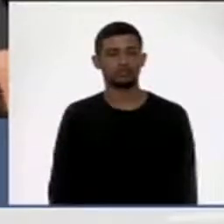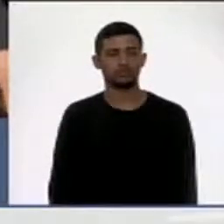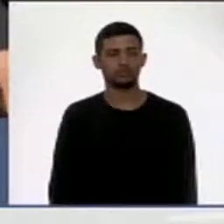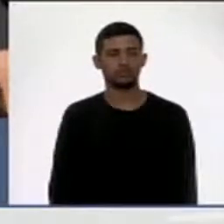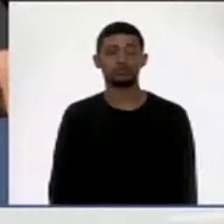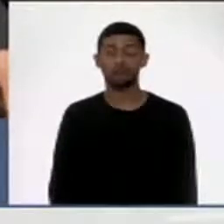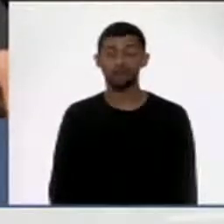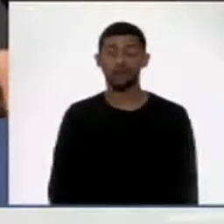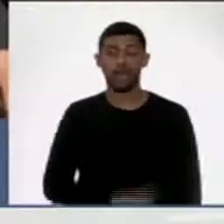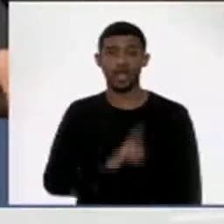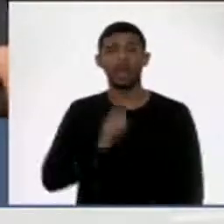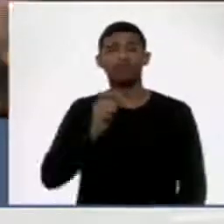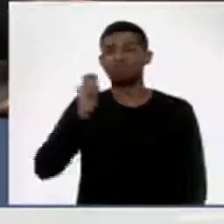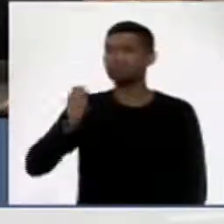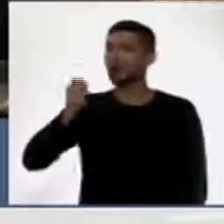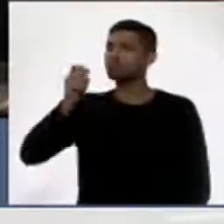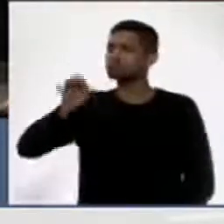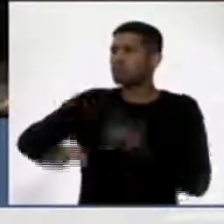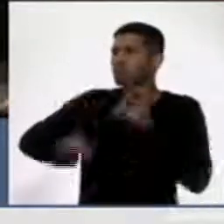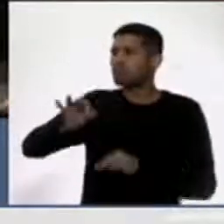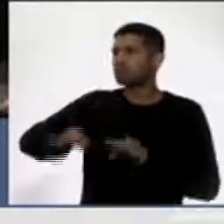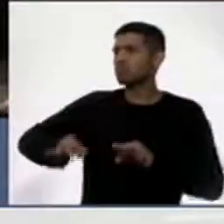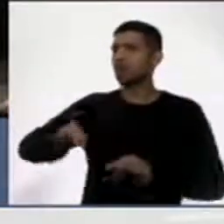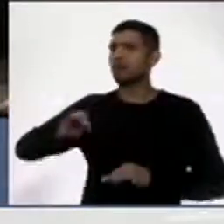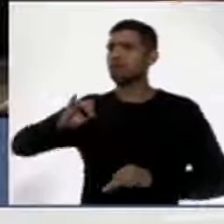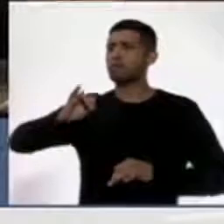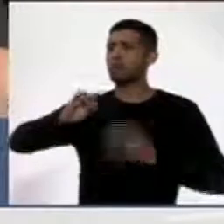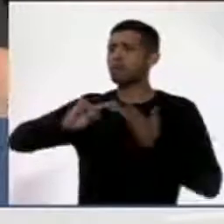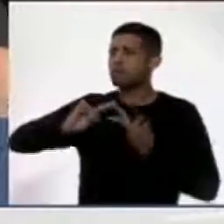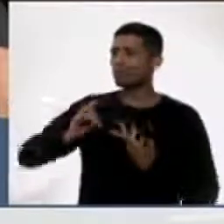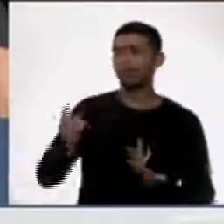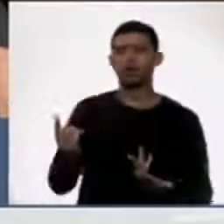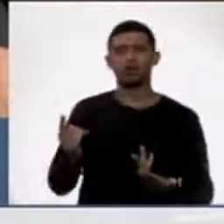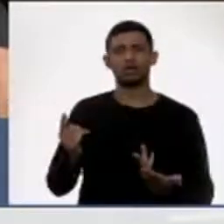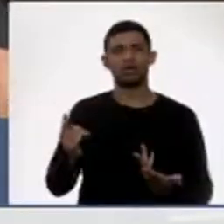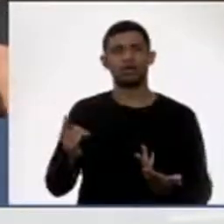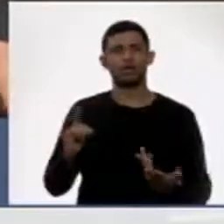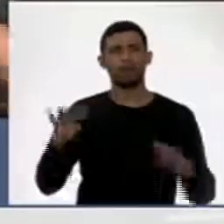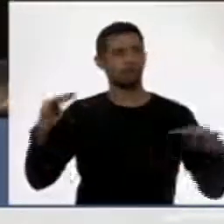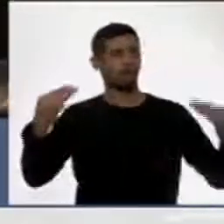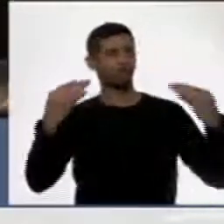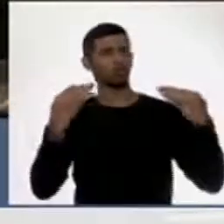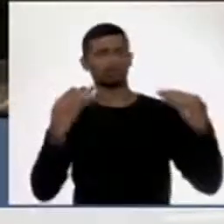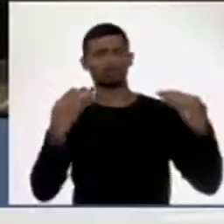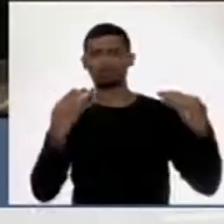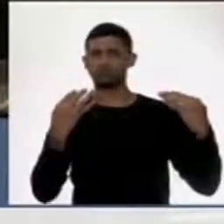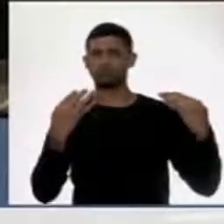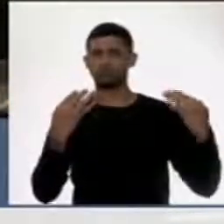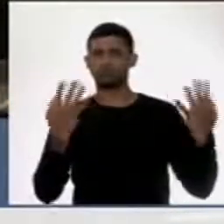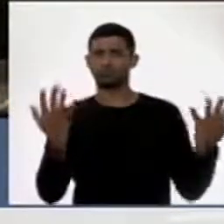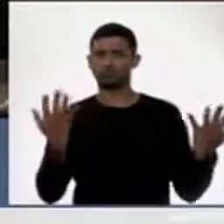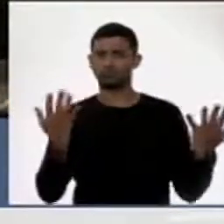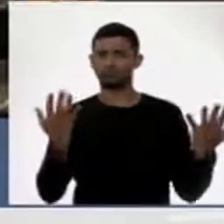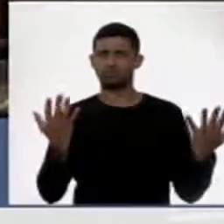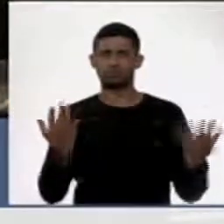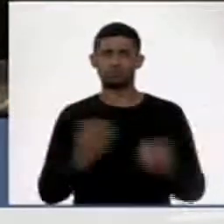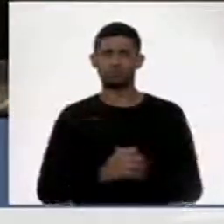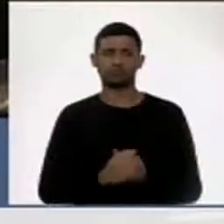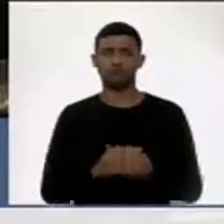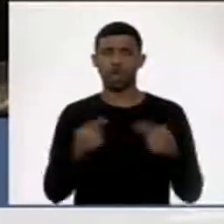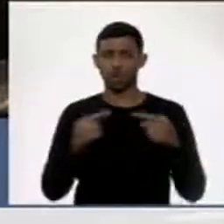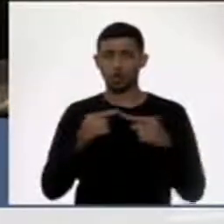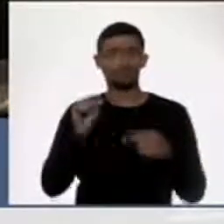fala julgando e não emitindo juízo de valor. Quem emite juízo de valor é